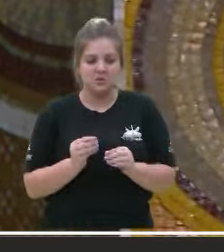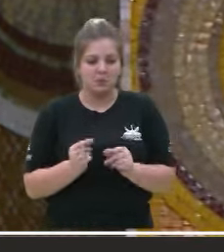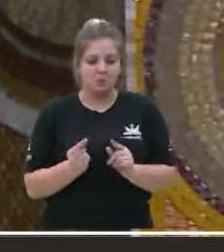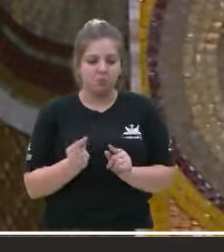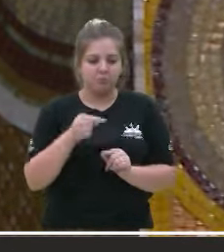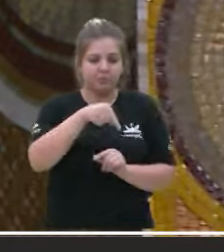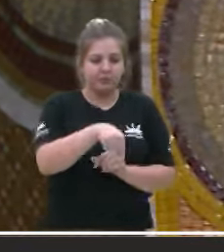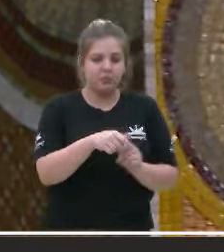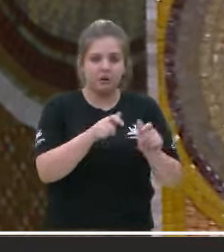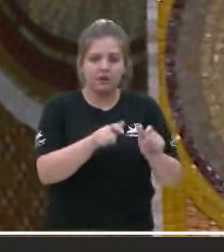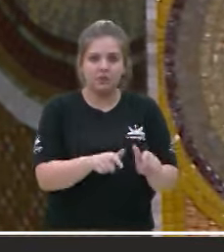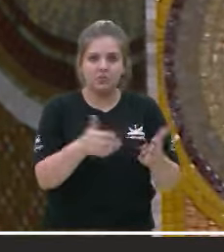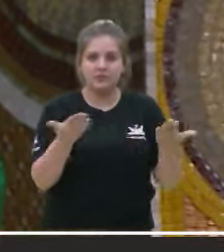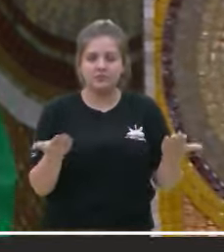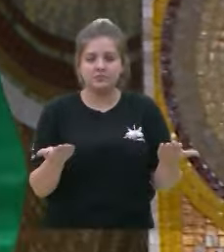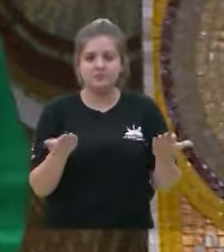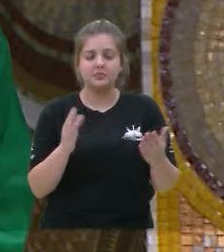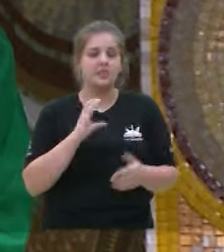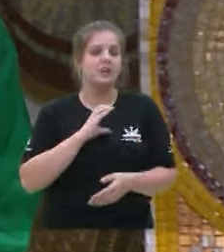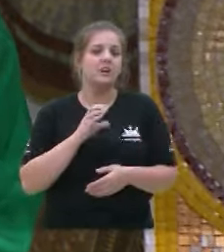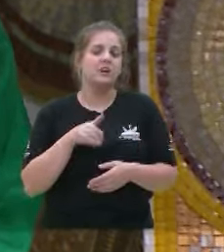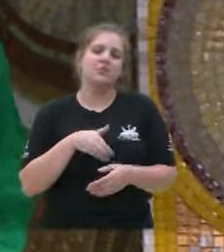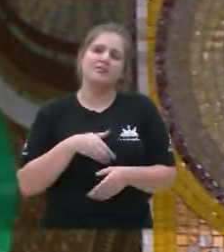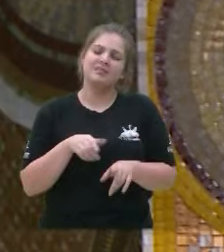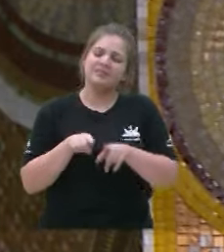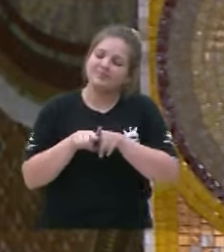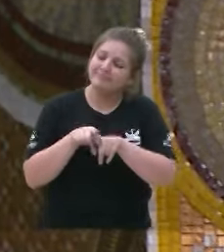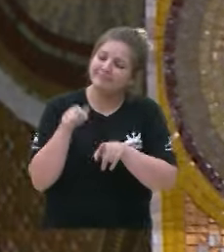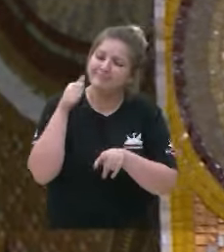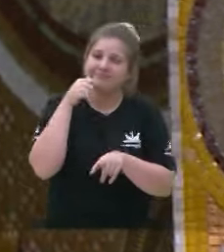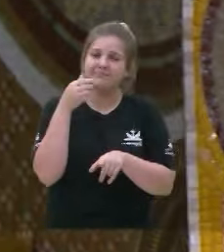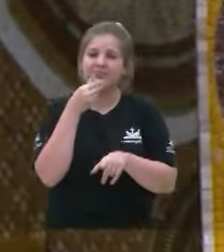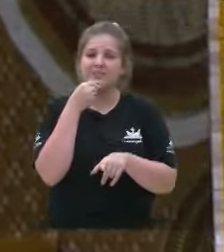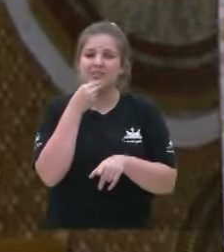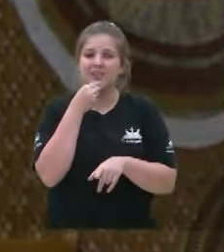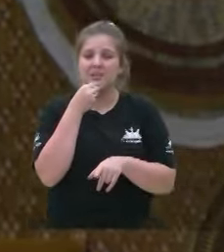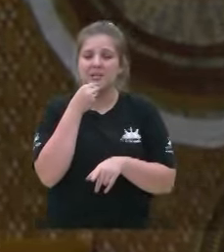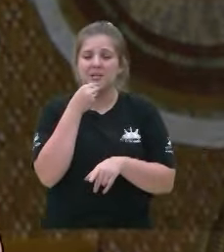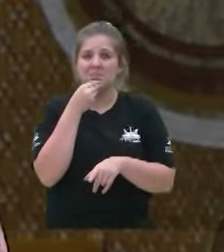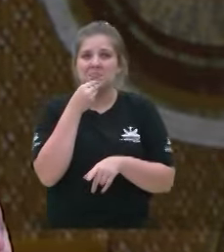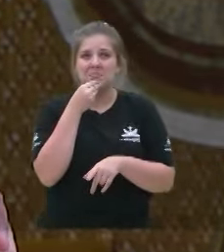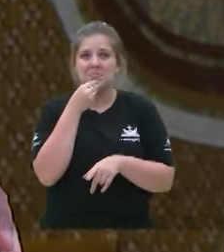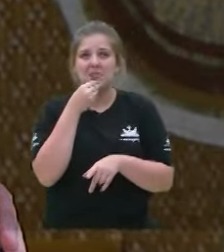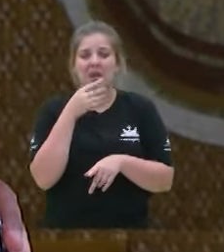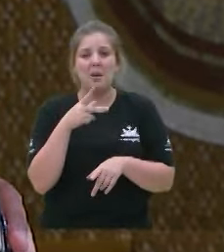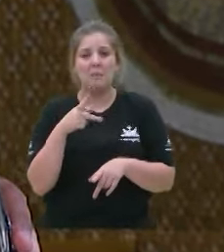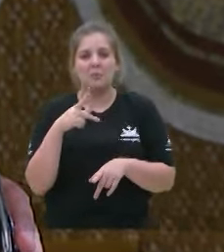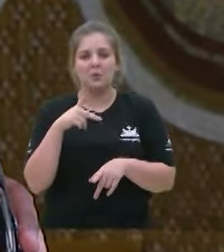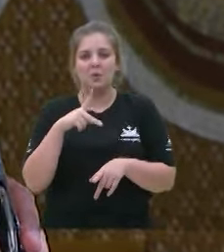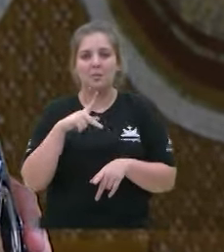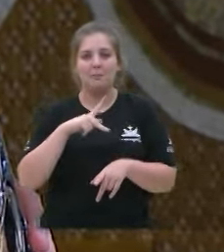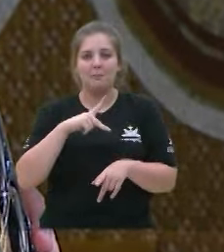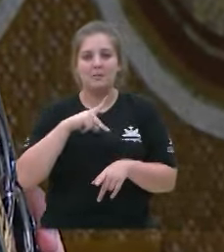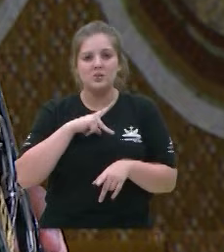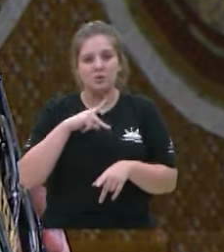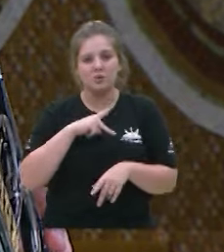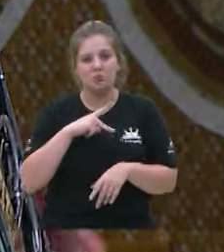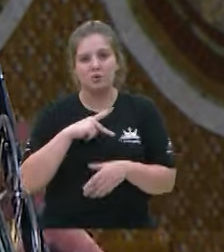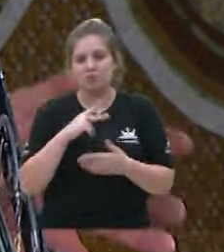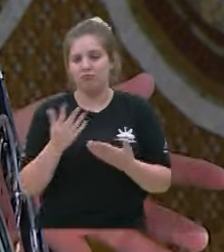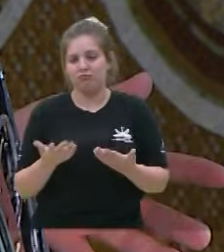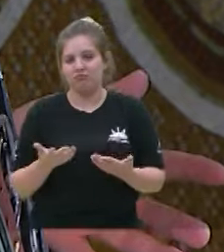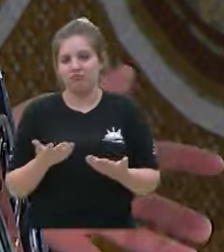inseridos e a conversão irmãos é algo muito pessoal é meu é